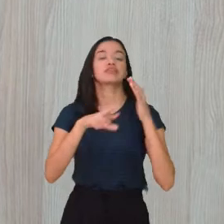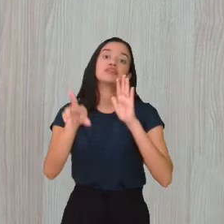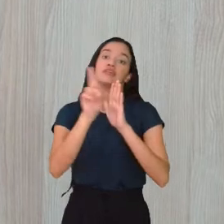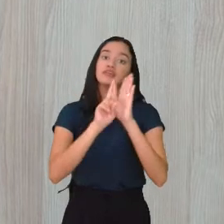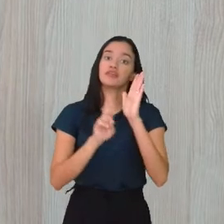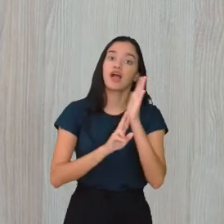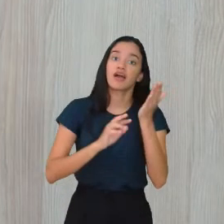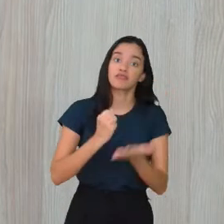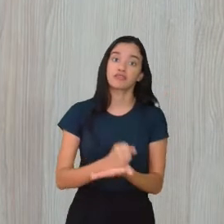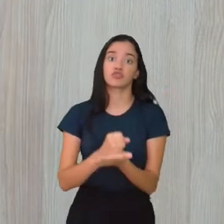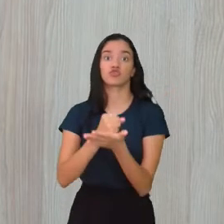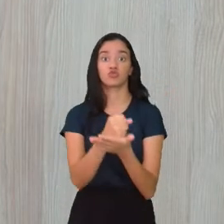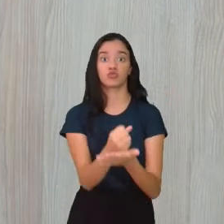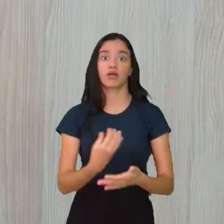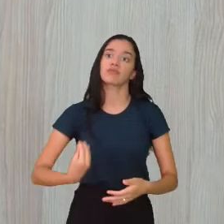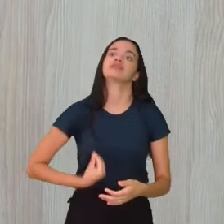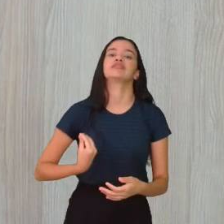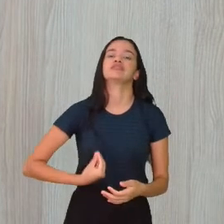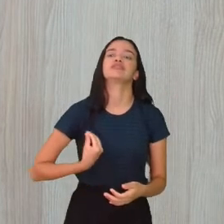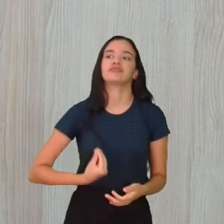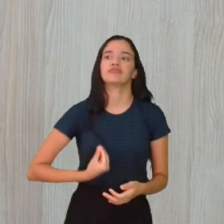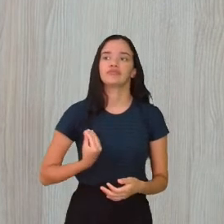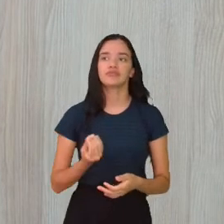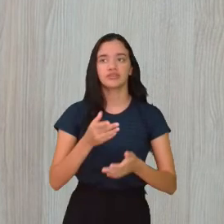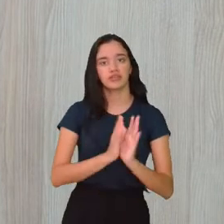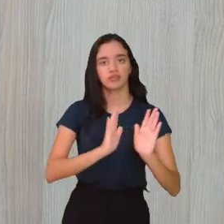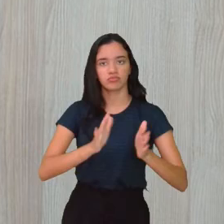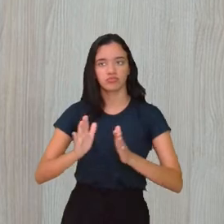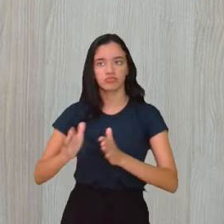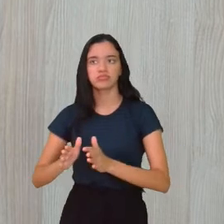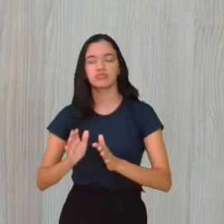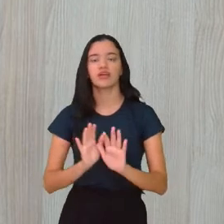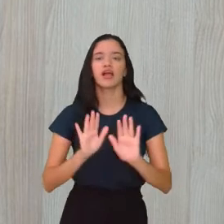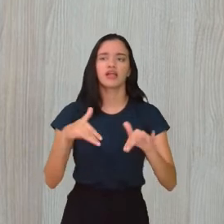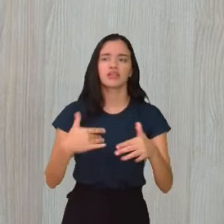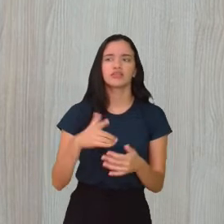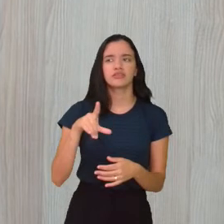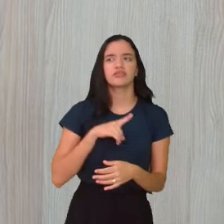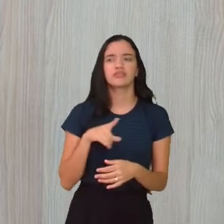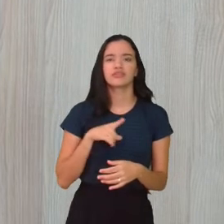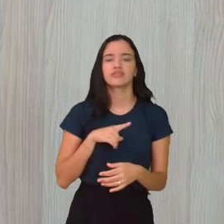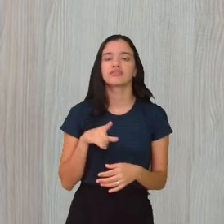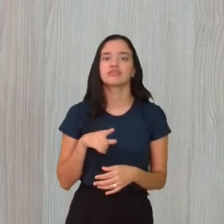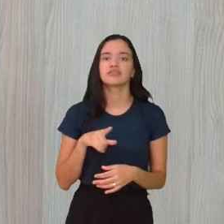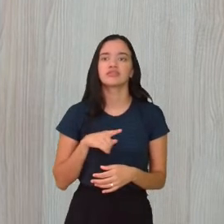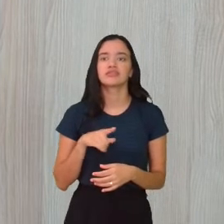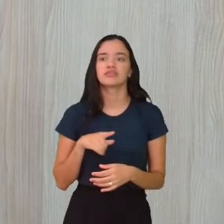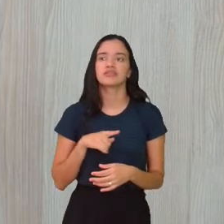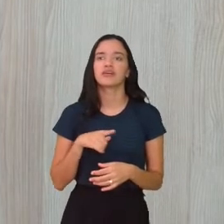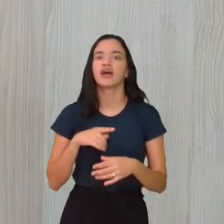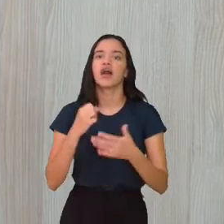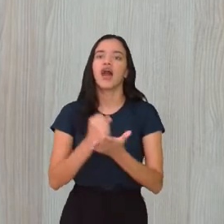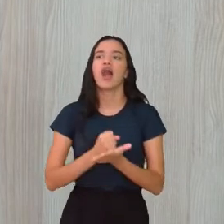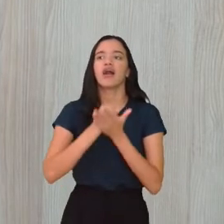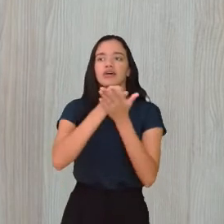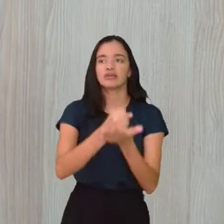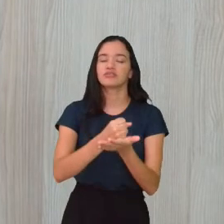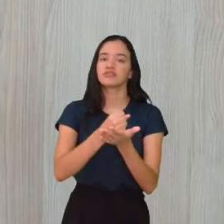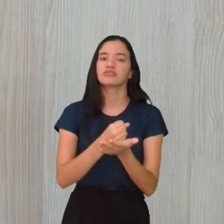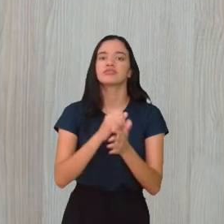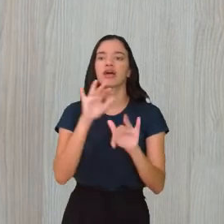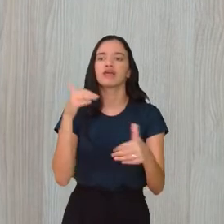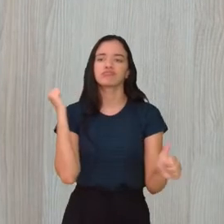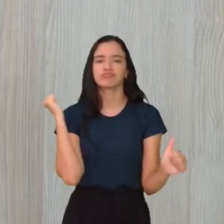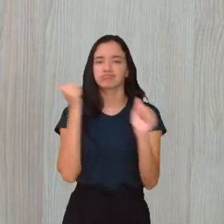elas vão ajudar até para a sua vida, né, cotidiana. Então, ela tende a ajudar muito. Esse